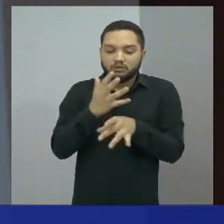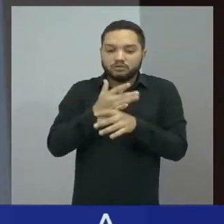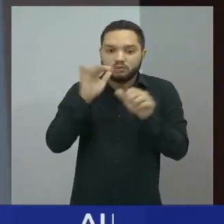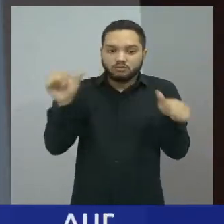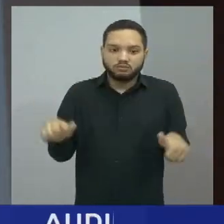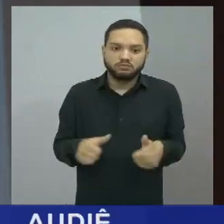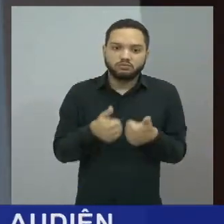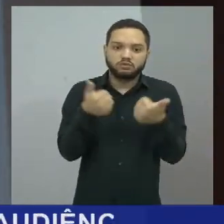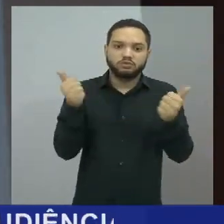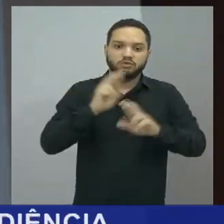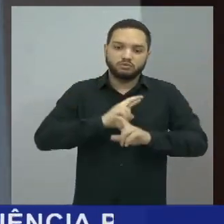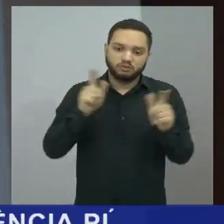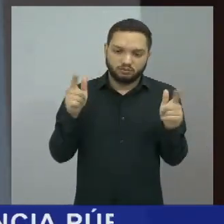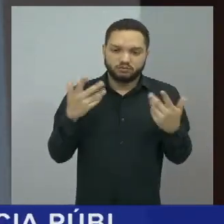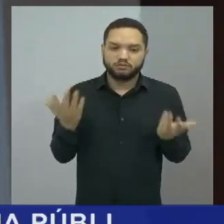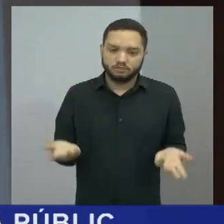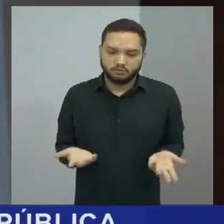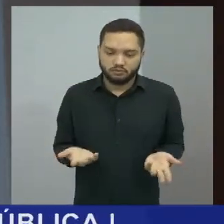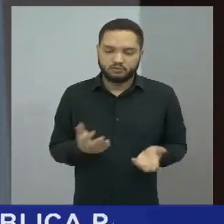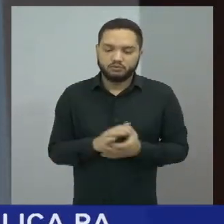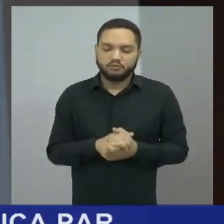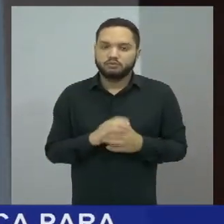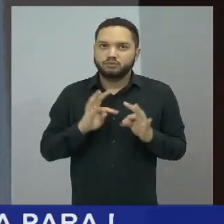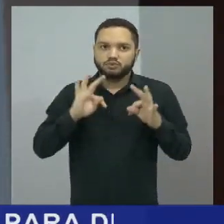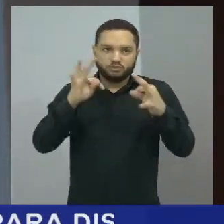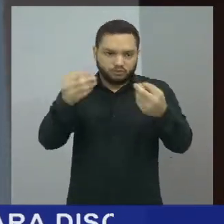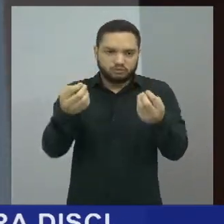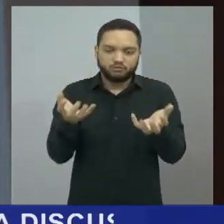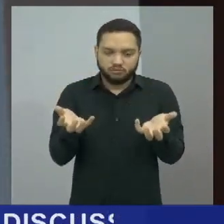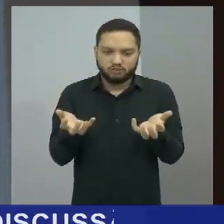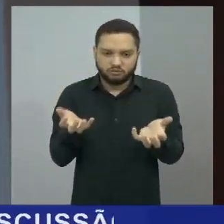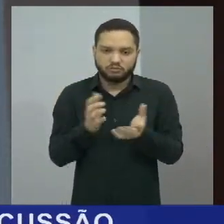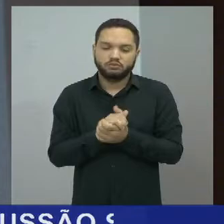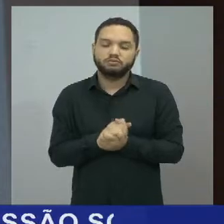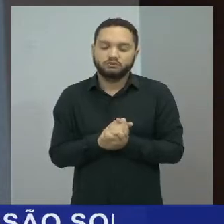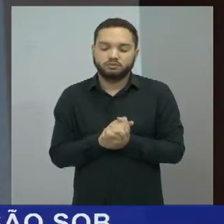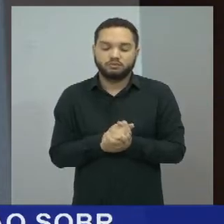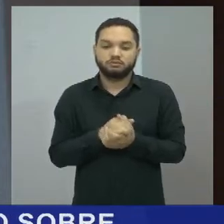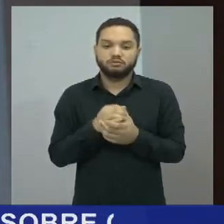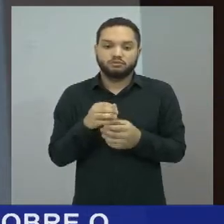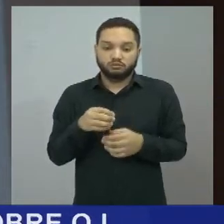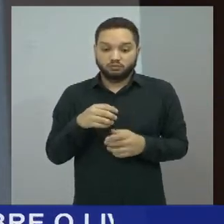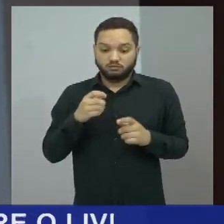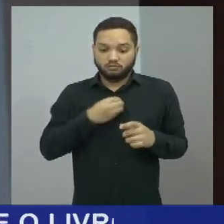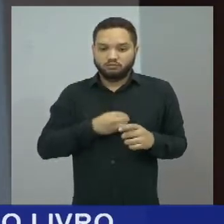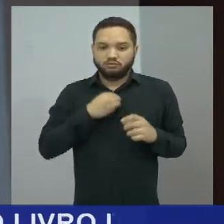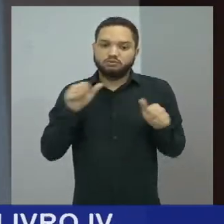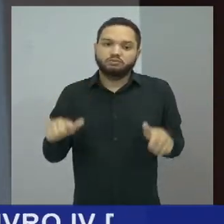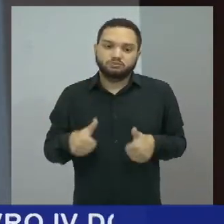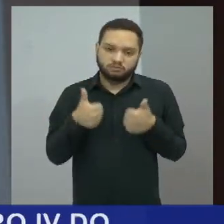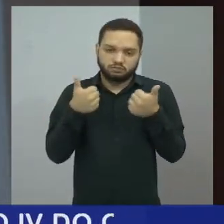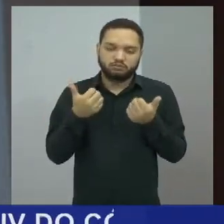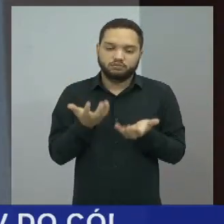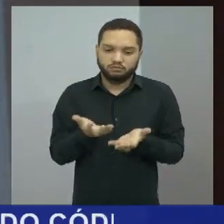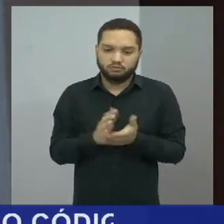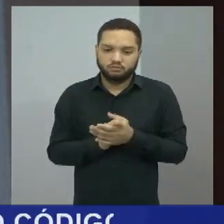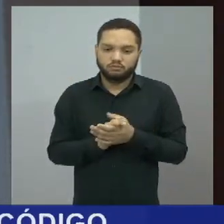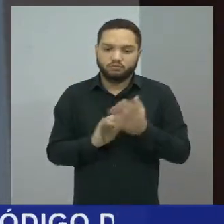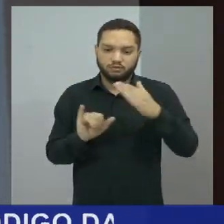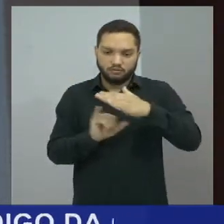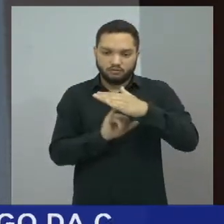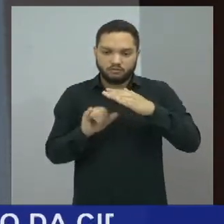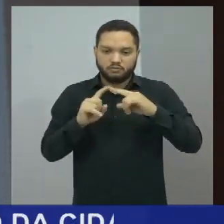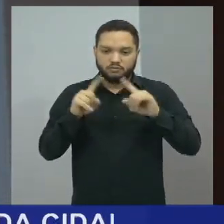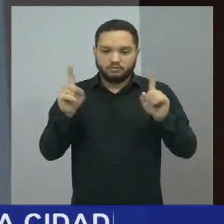nós temos. Isso é consensual. Todo mundo quer viver num lugar melhor. O Instituto de